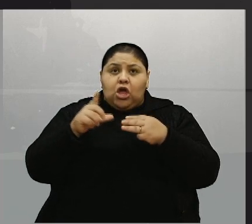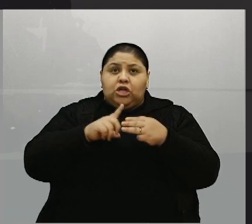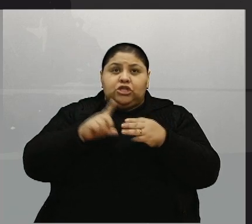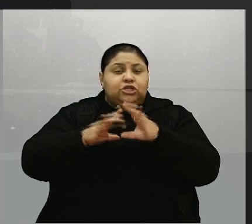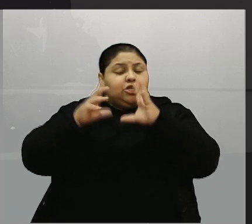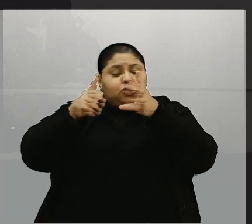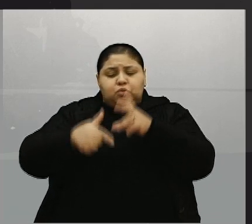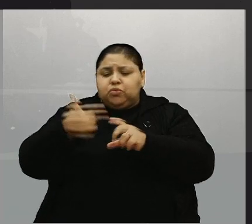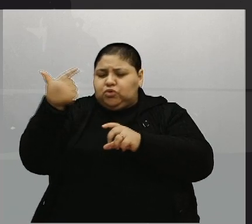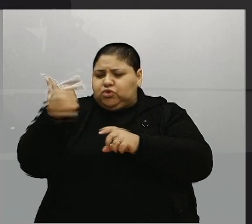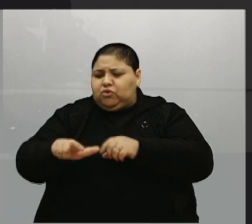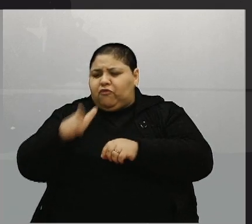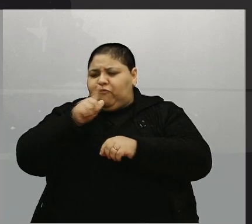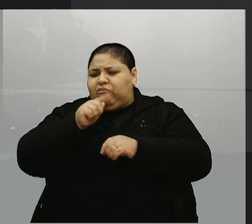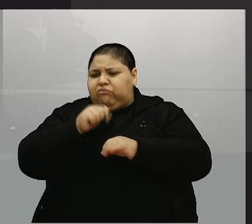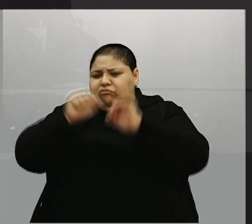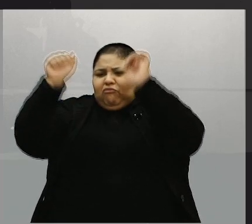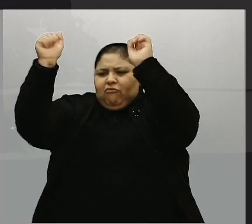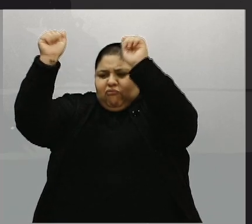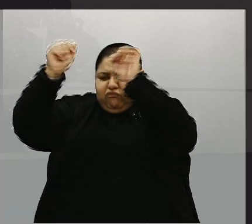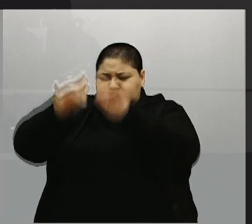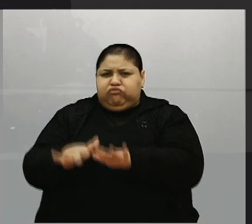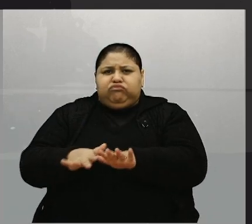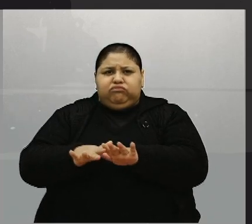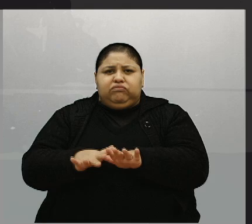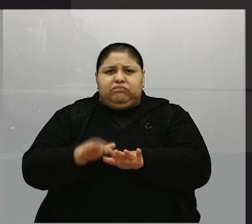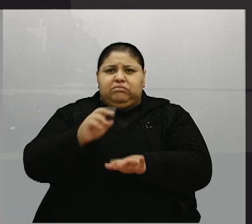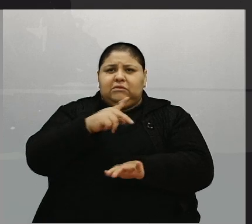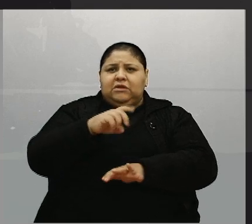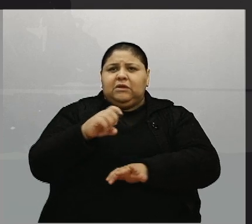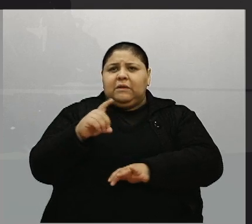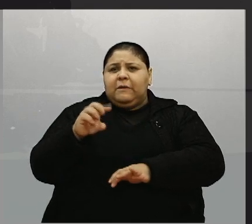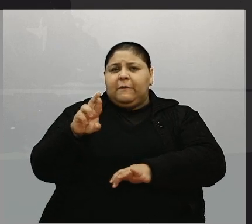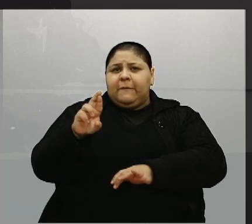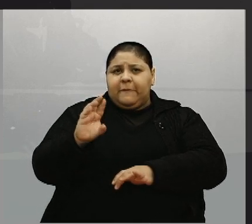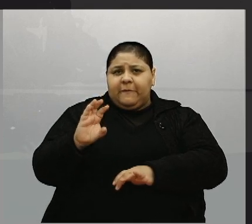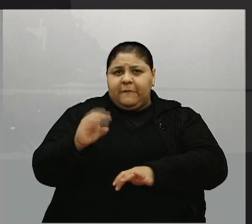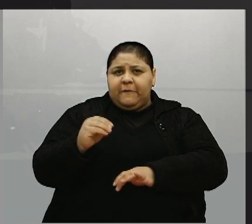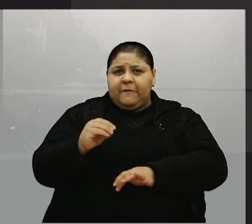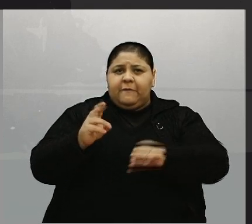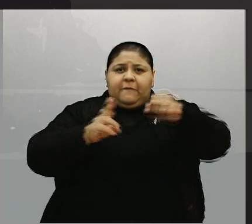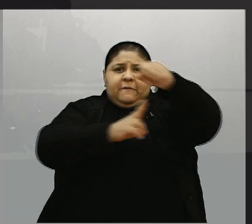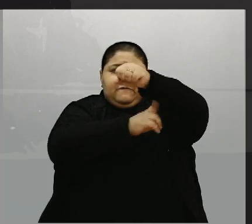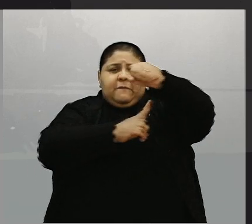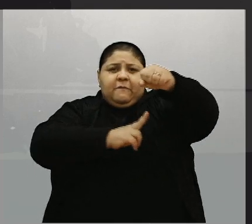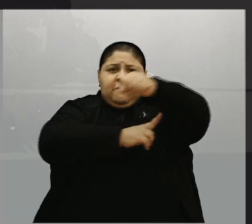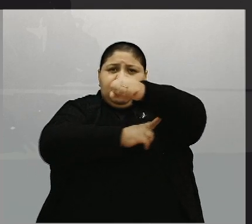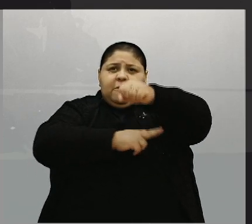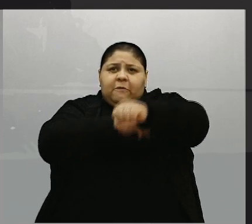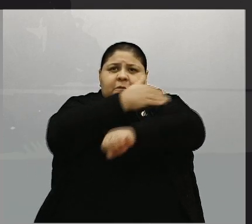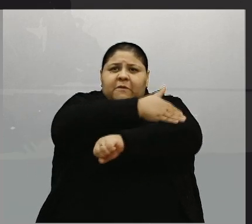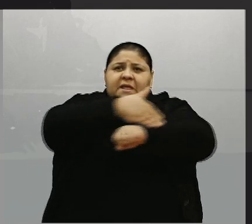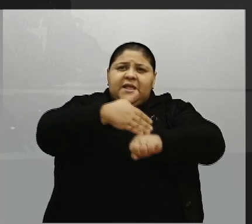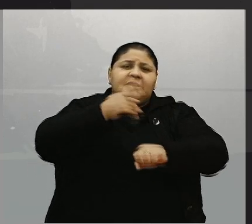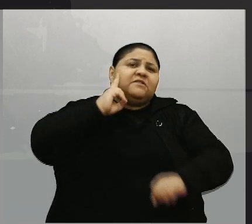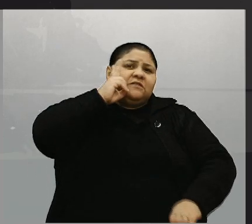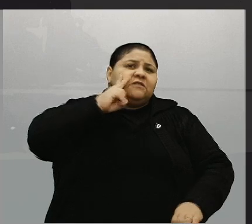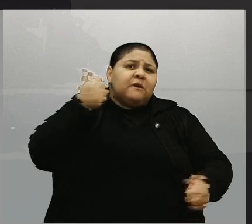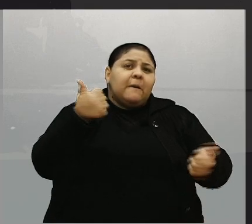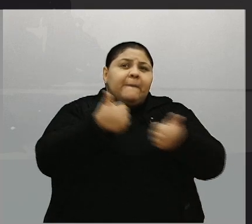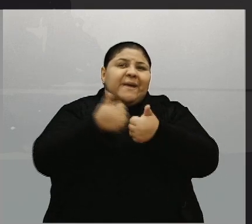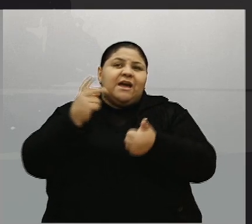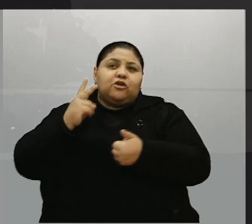novo. Na Pedro d'Ambrós foi feito ali, é a ponte lá embaixo na Estrada do Vinho, perto da Vinícola